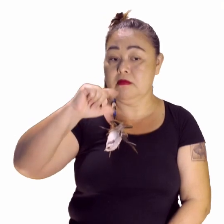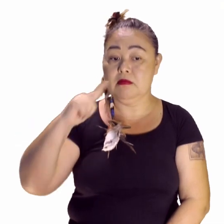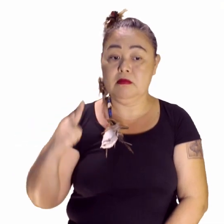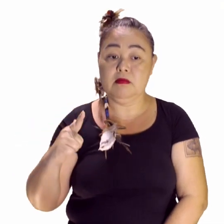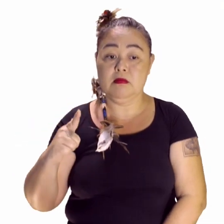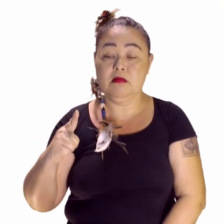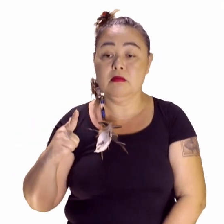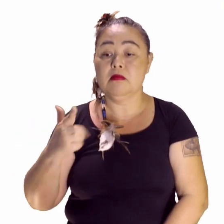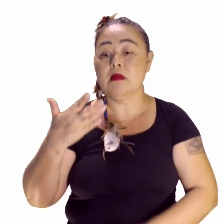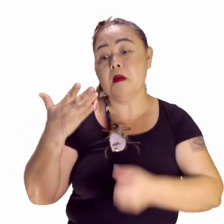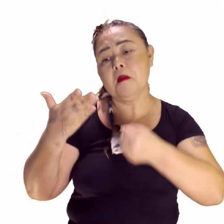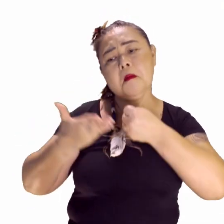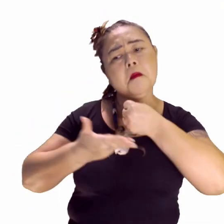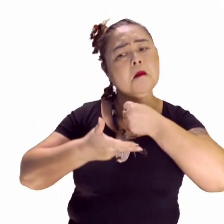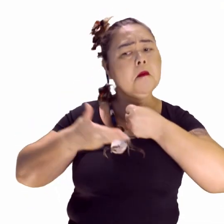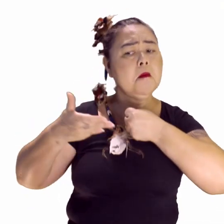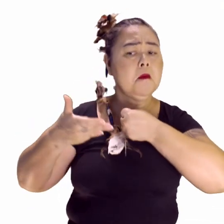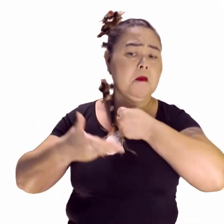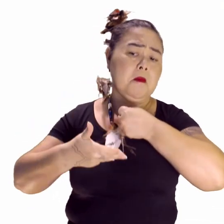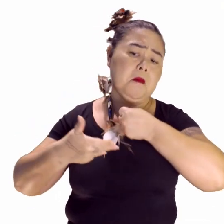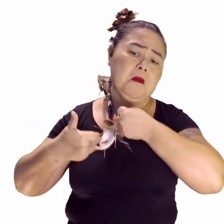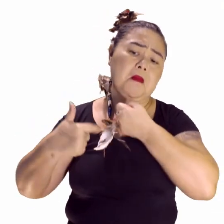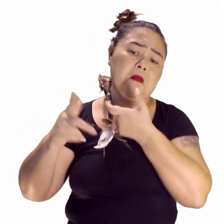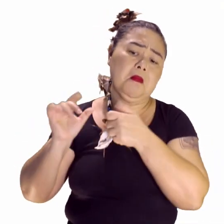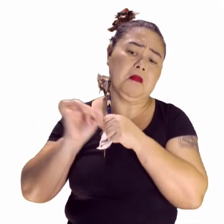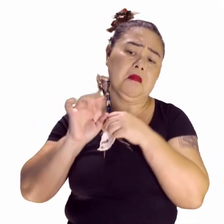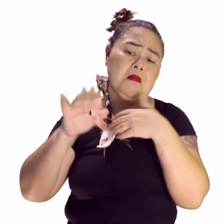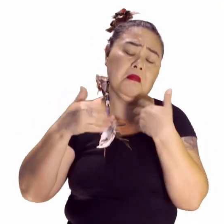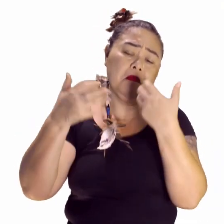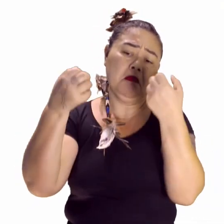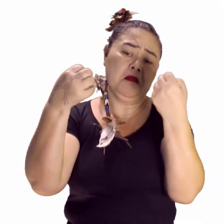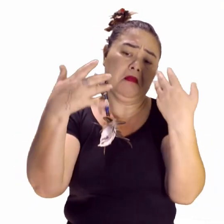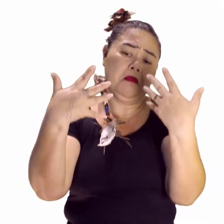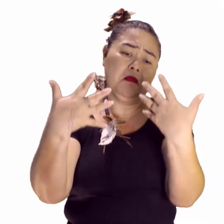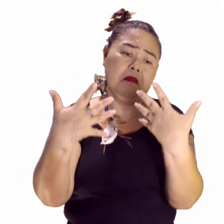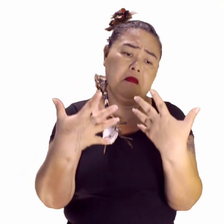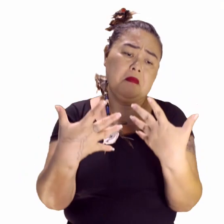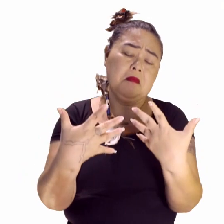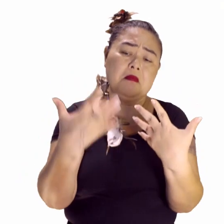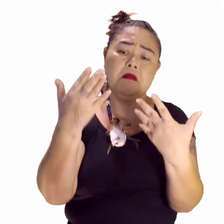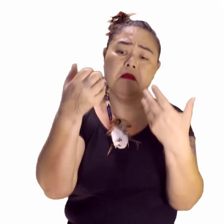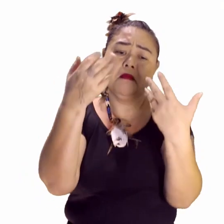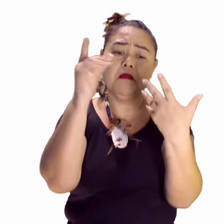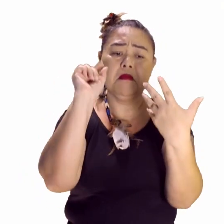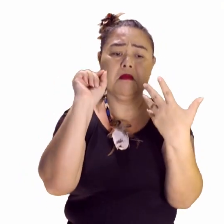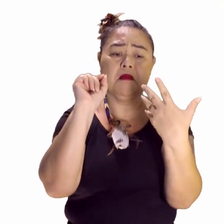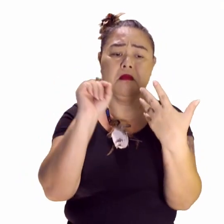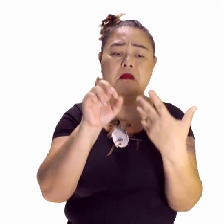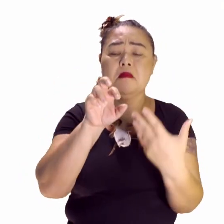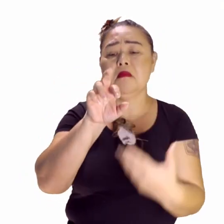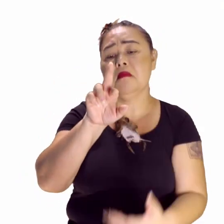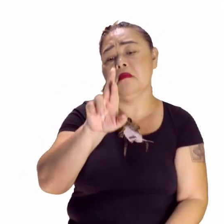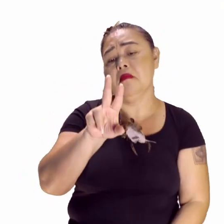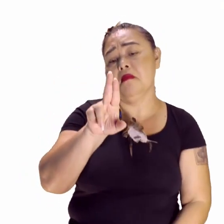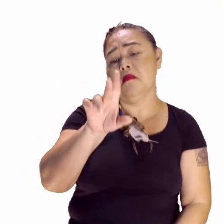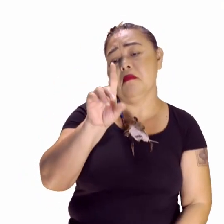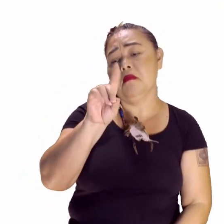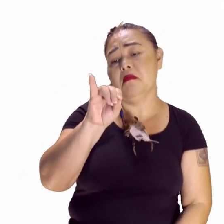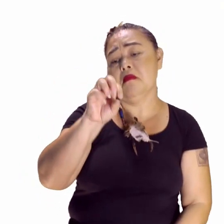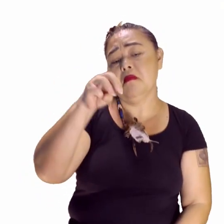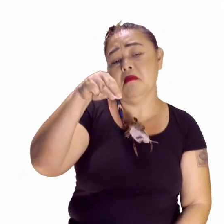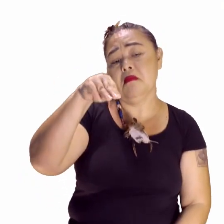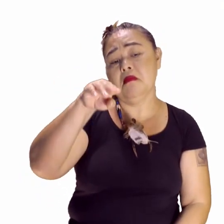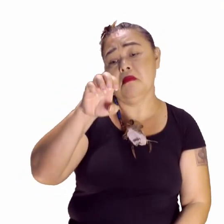é rudimentar? E aí, Rogério, explica para o aluno, para ele saber o que é o rudimentar.